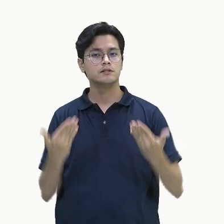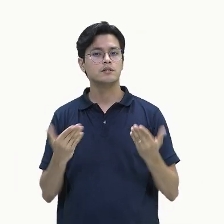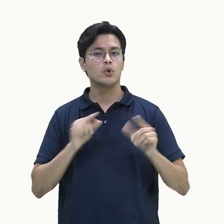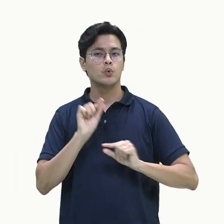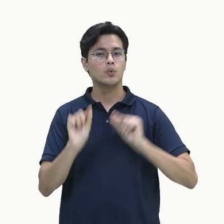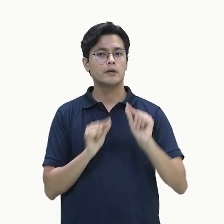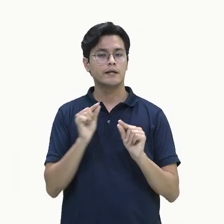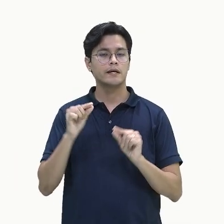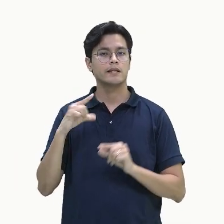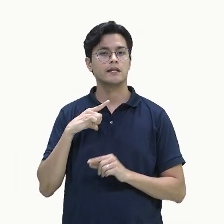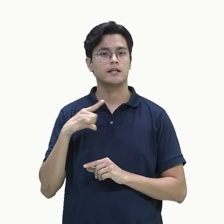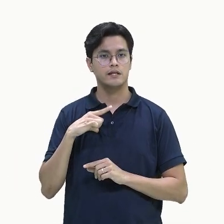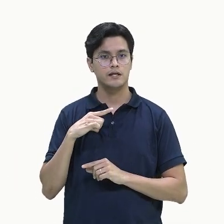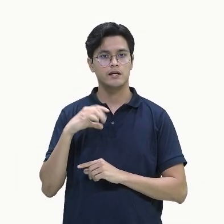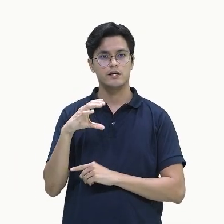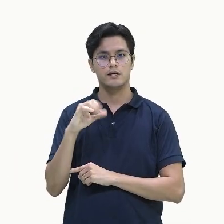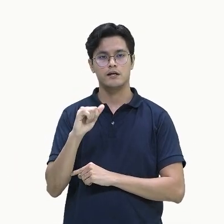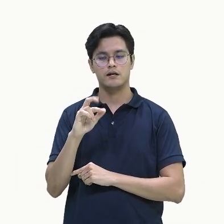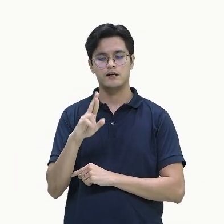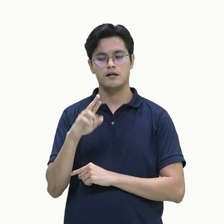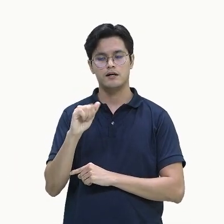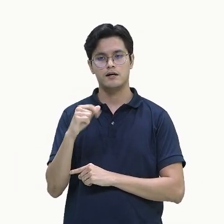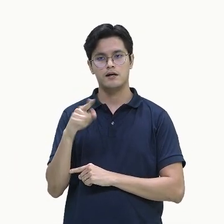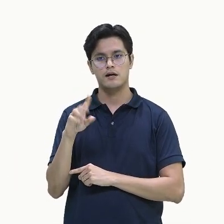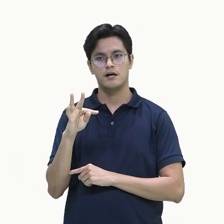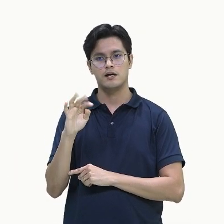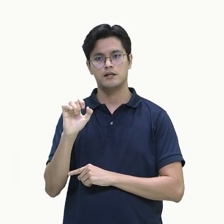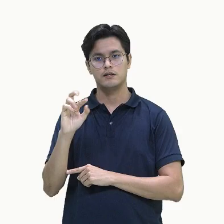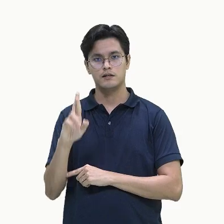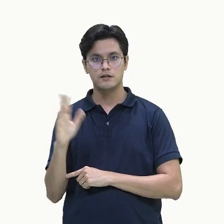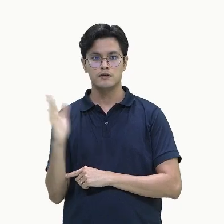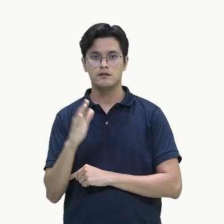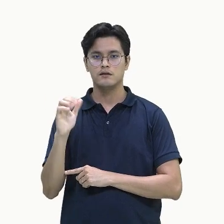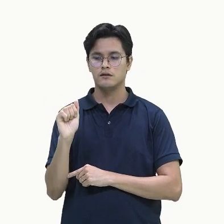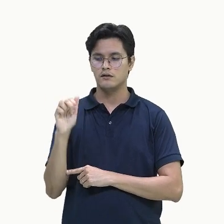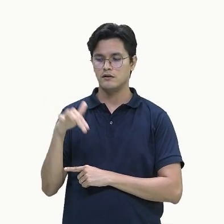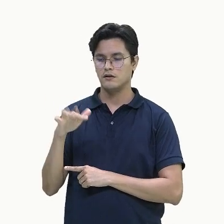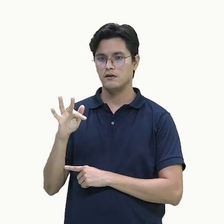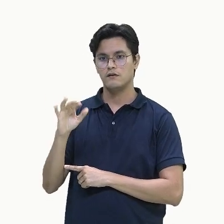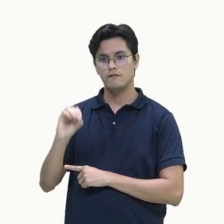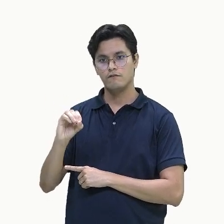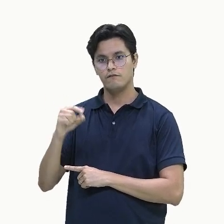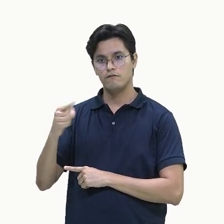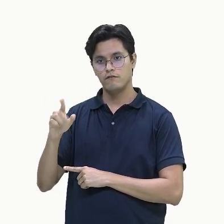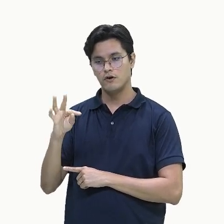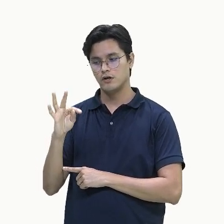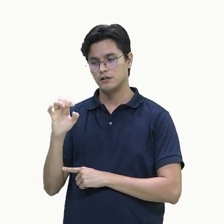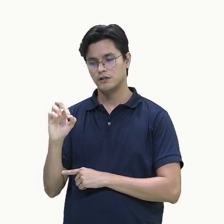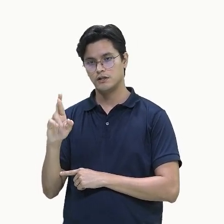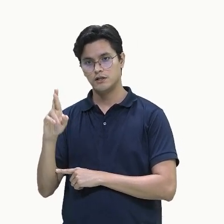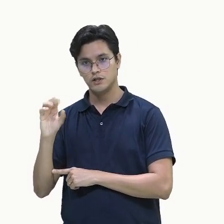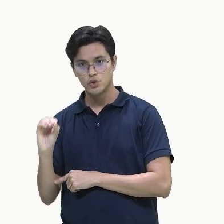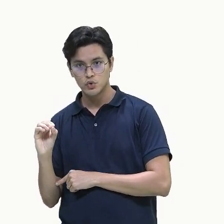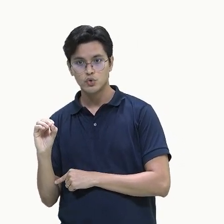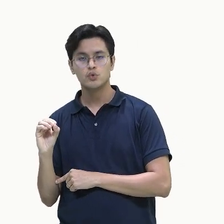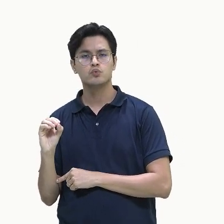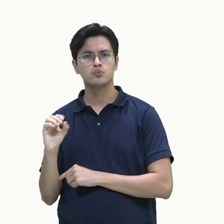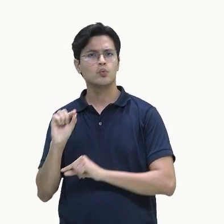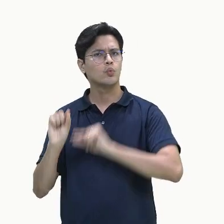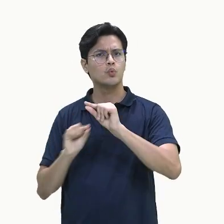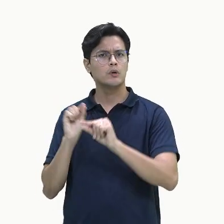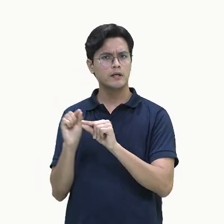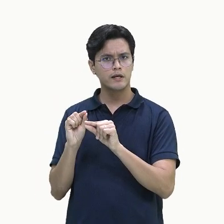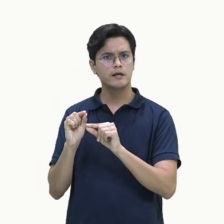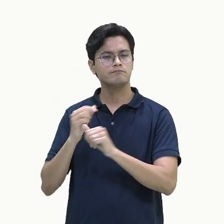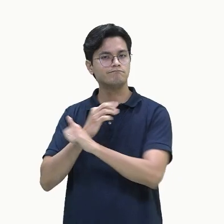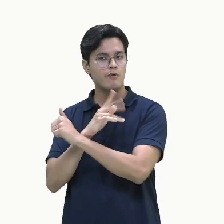um caráter que a gente chama de anfótero, que é tanto ácido quanto básico, tá? Então